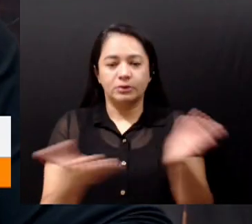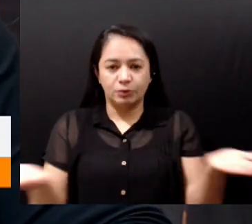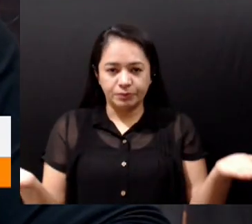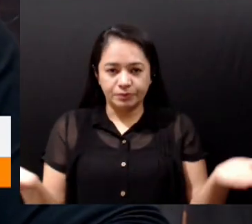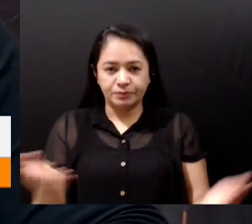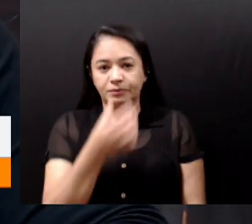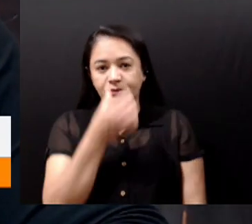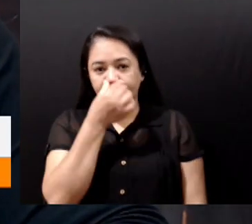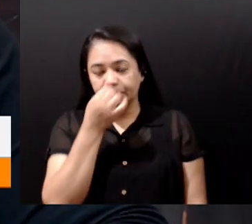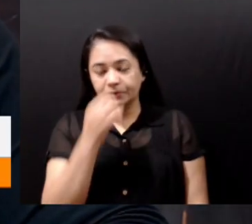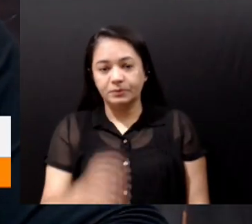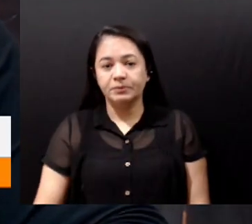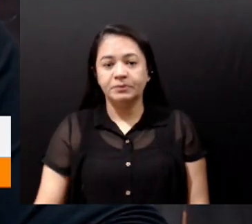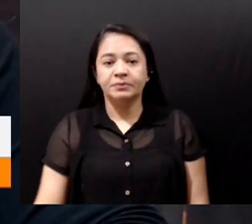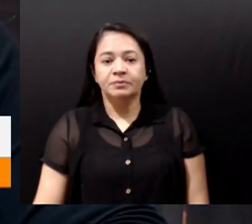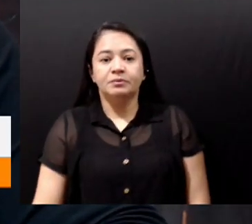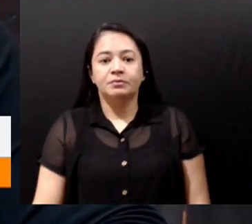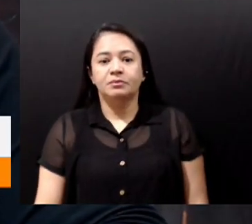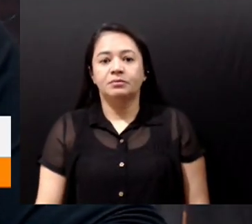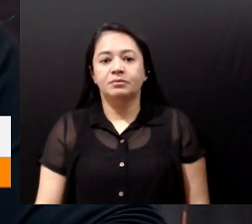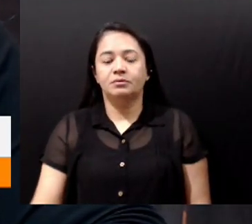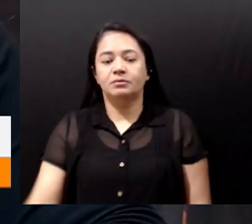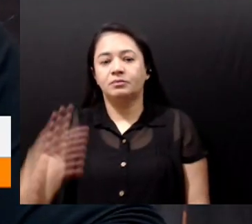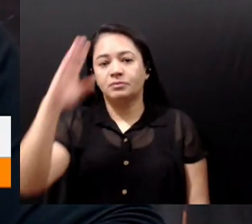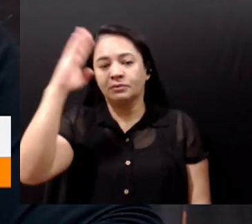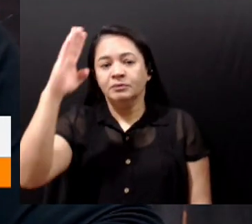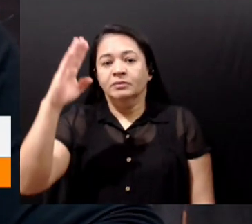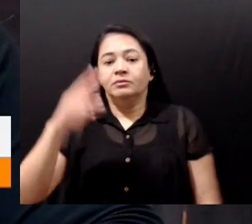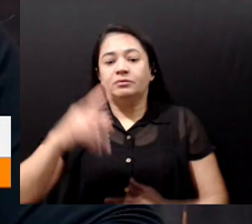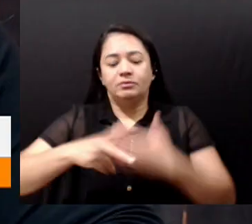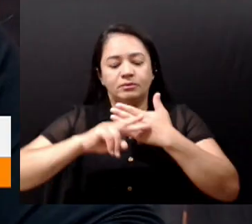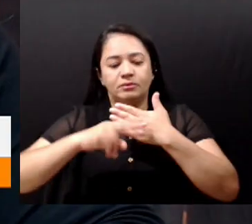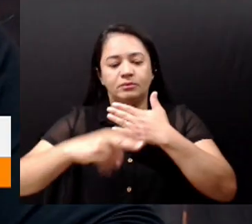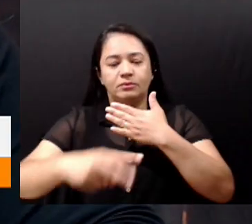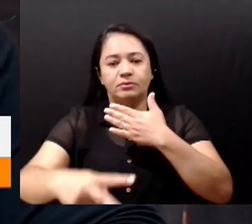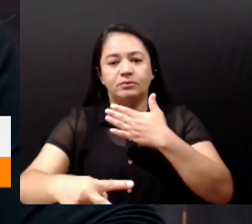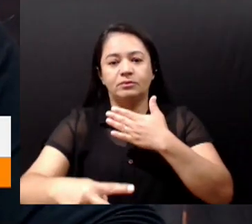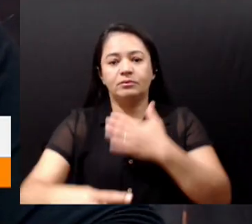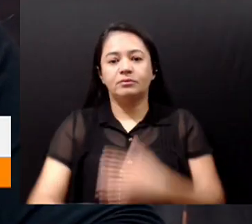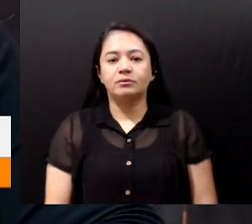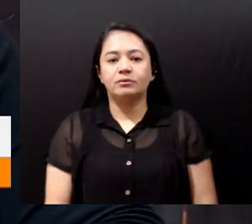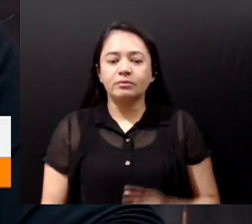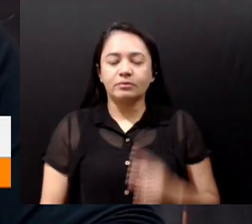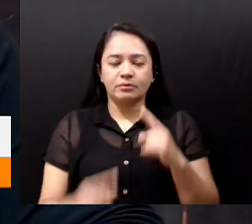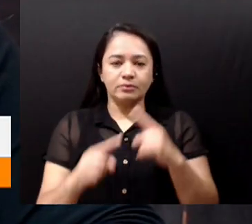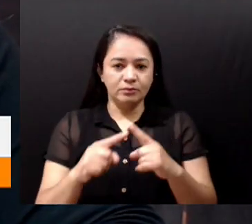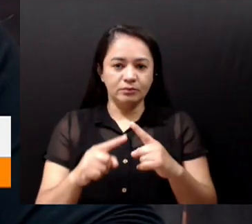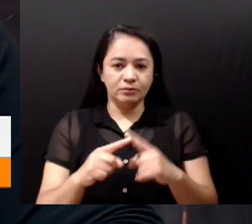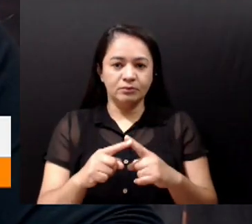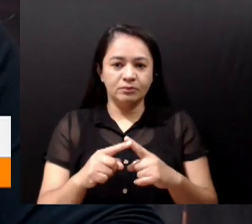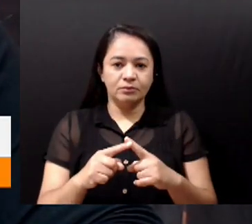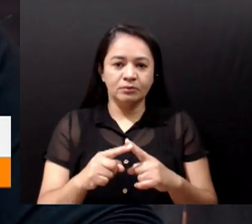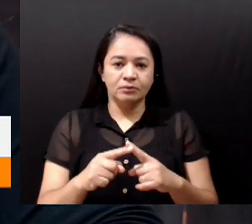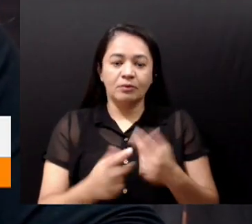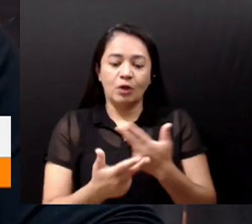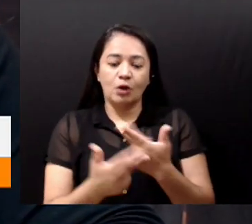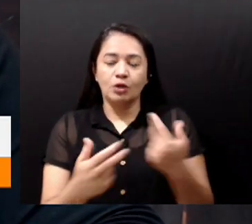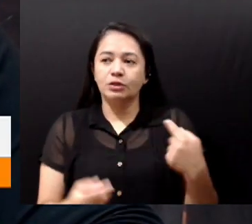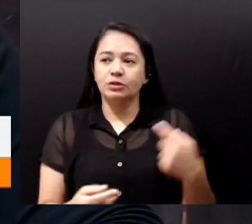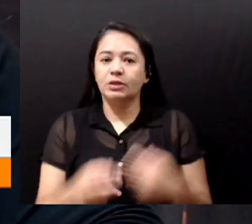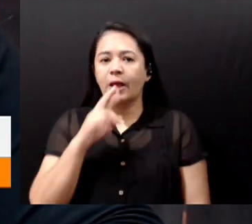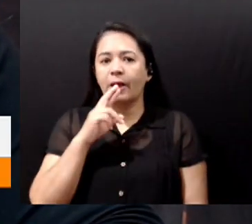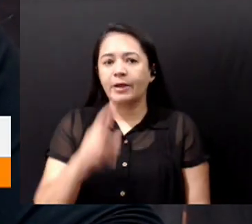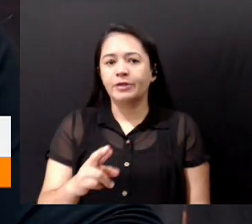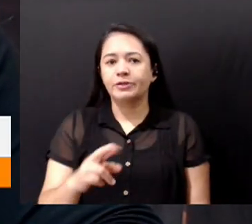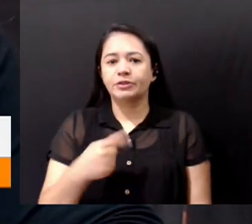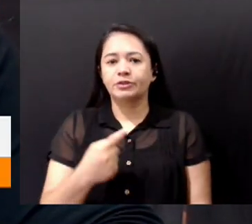o principal é a consequência, né, a longo prazo, porque são resultados que a gente busca com rapidez,